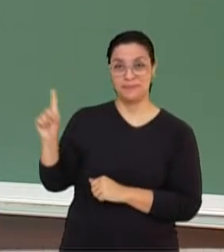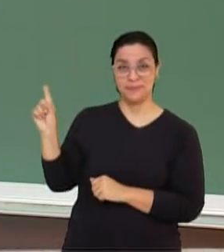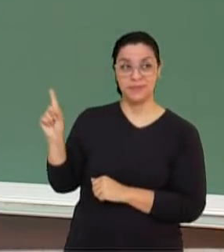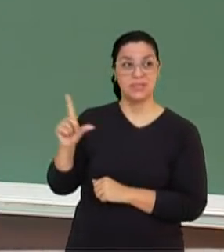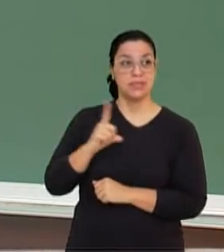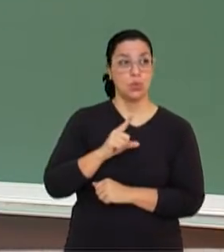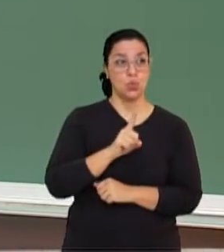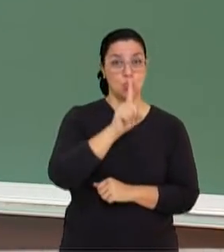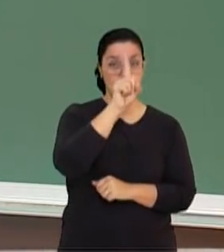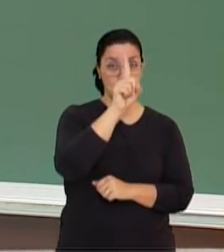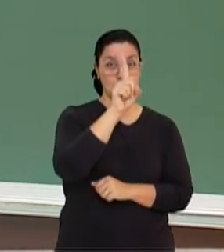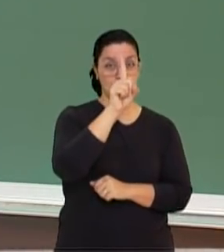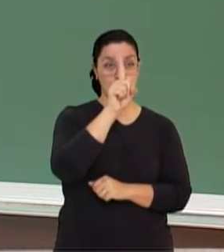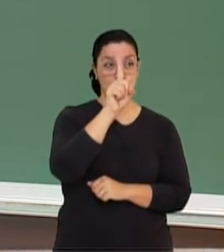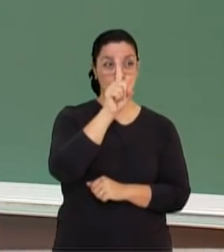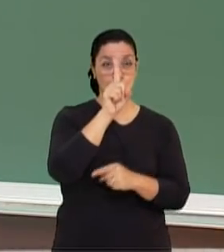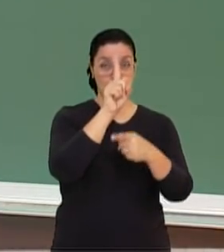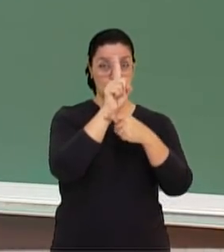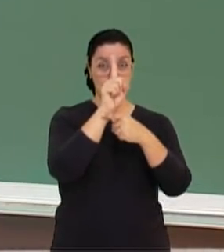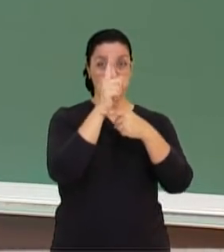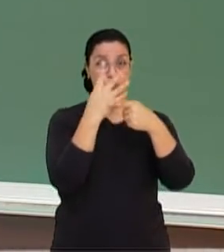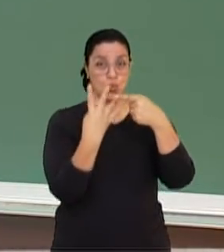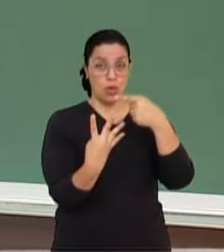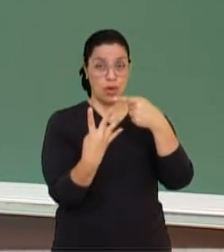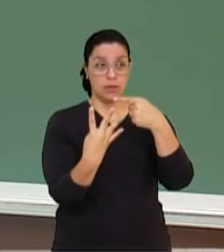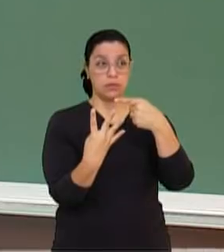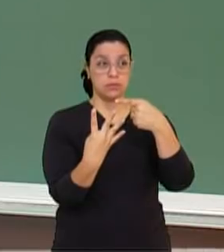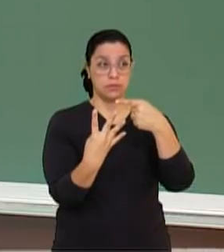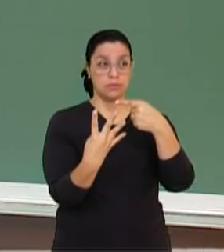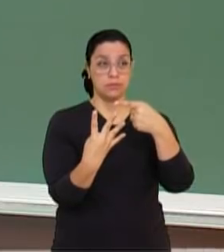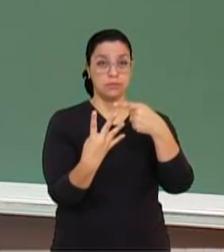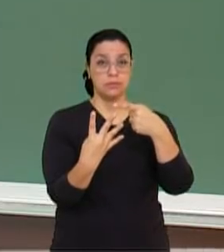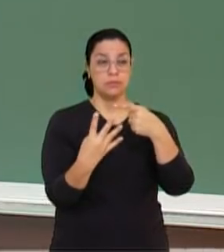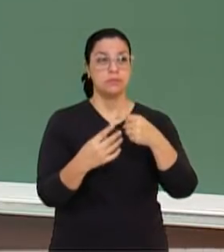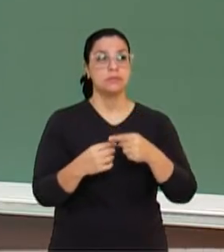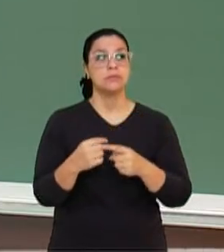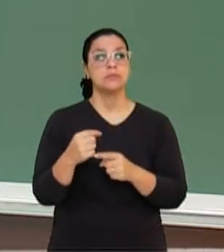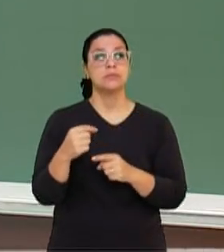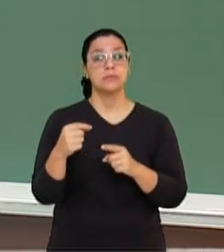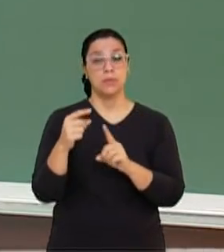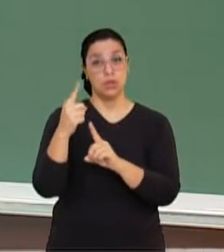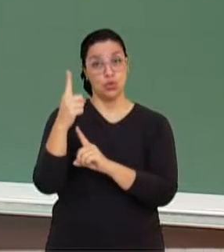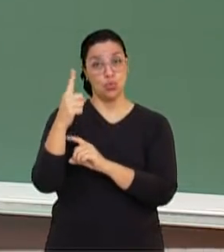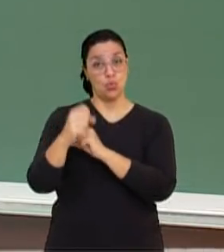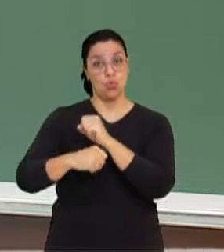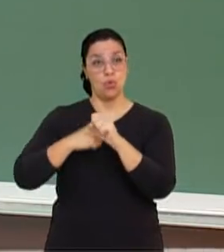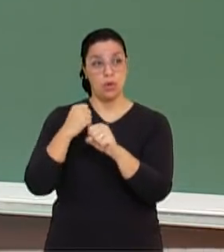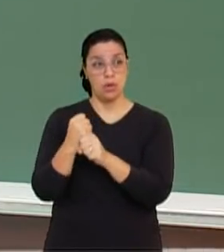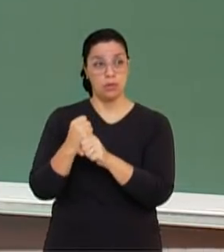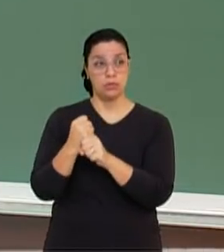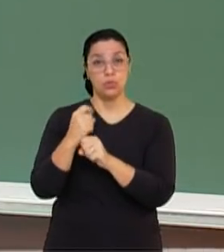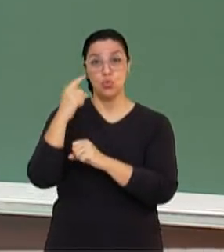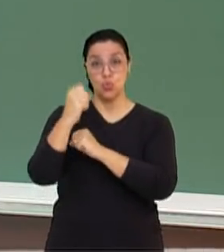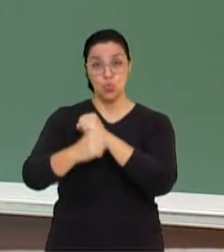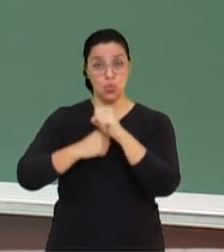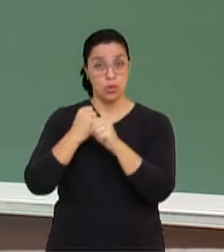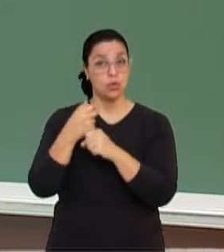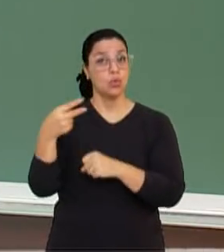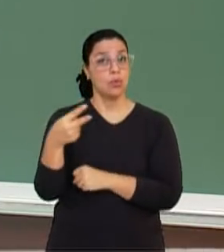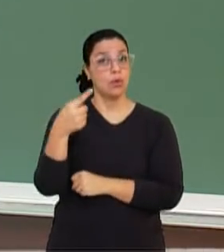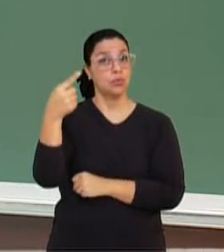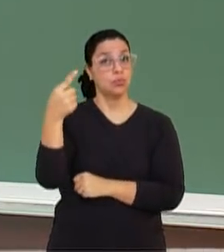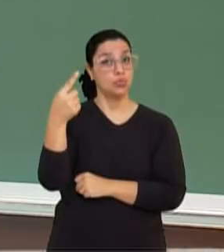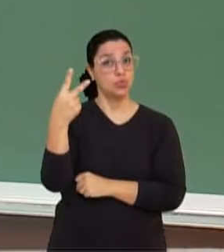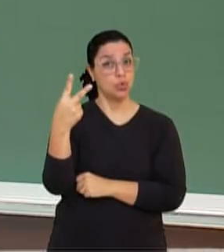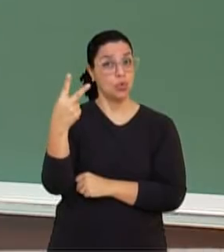lá 1/4, né? Tenho lá 1/4 de um ano. Um ano é